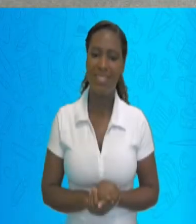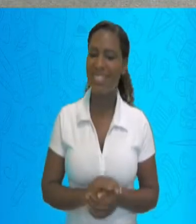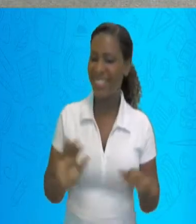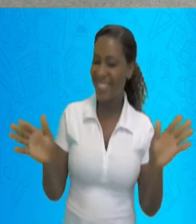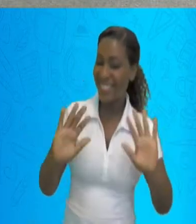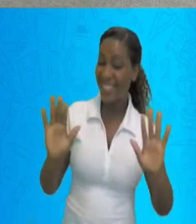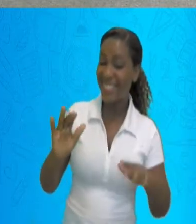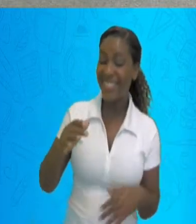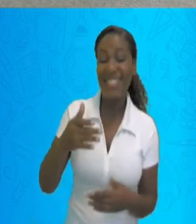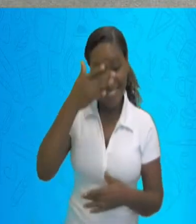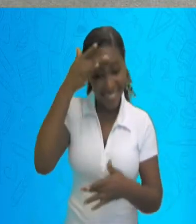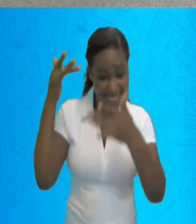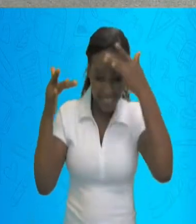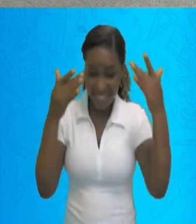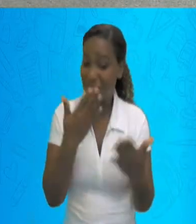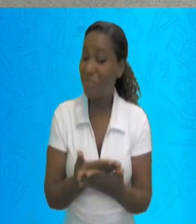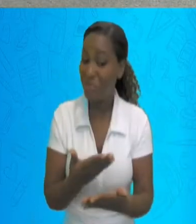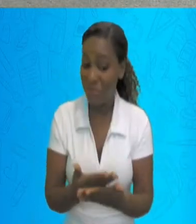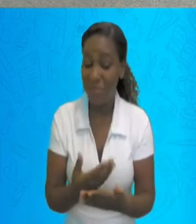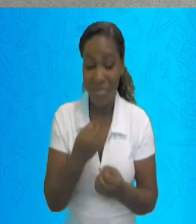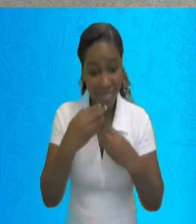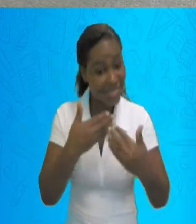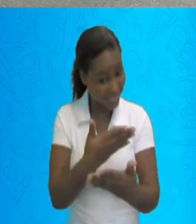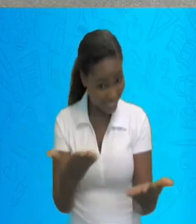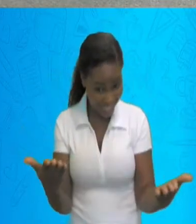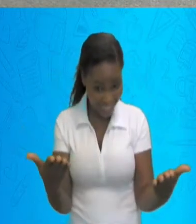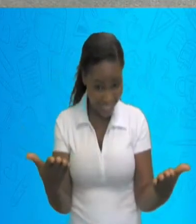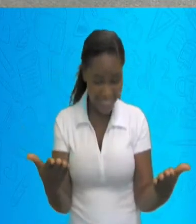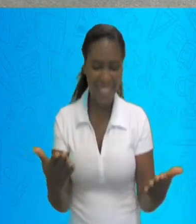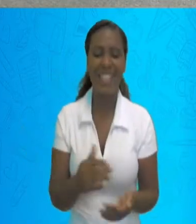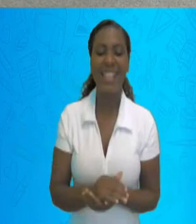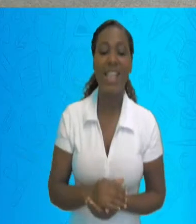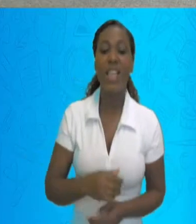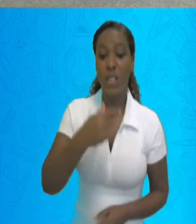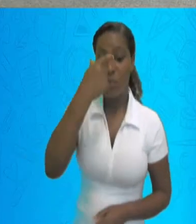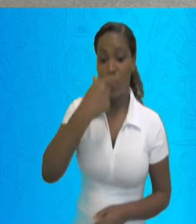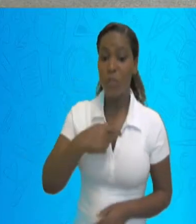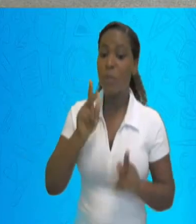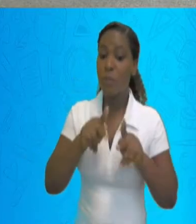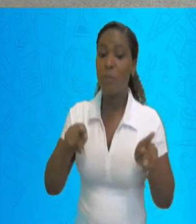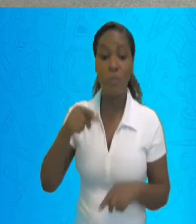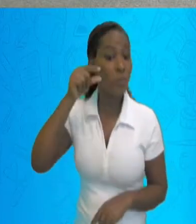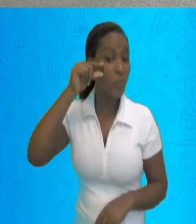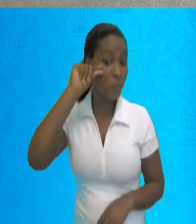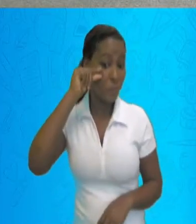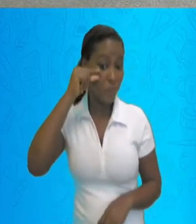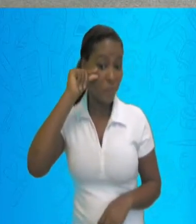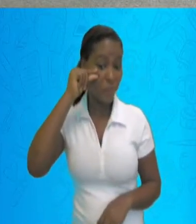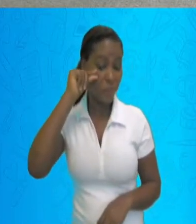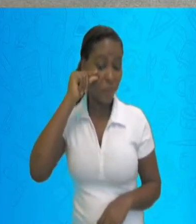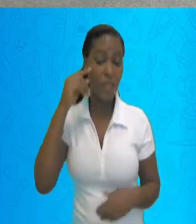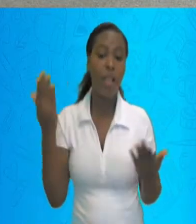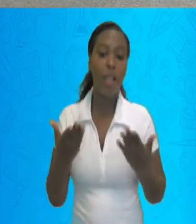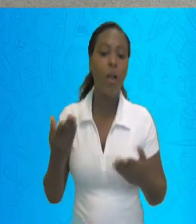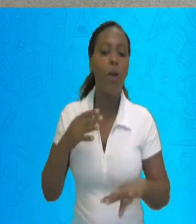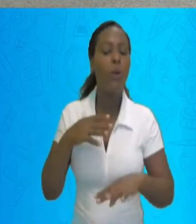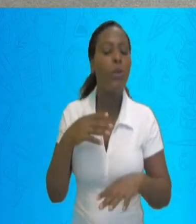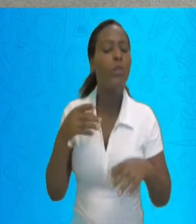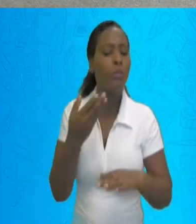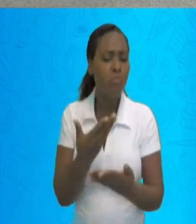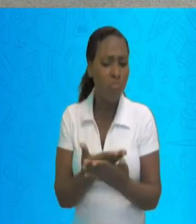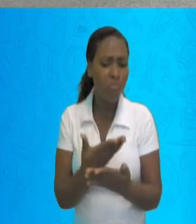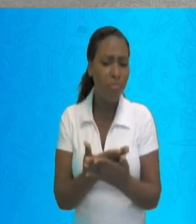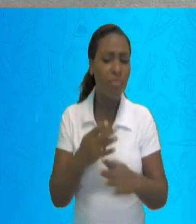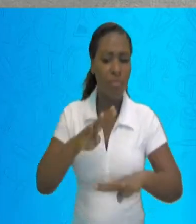Olá, estudantes, tudo bem com vocês? Sou o professor Renan e hoje, na nossa aula de matemática, iremos estudar sobre os